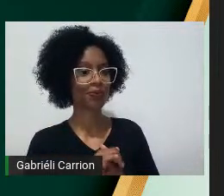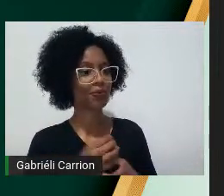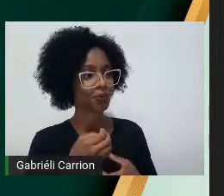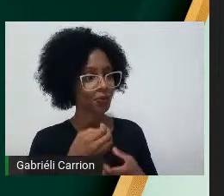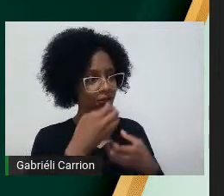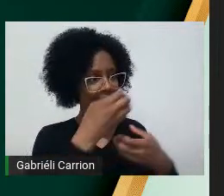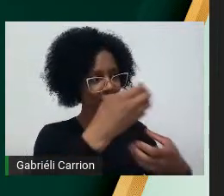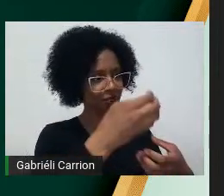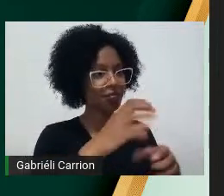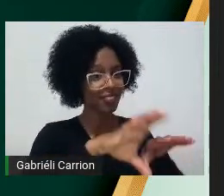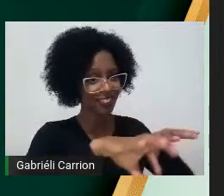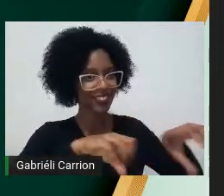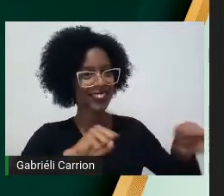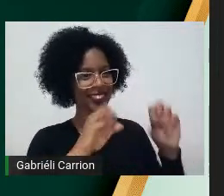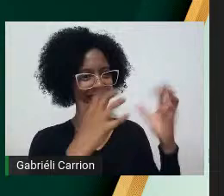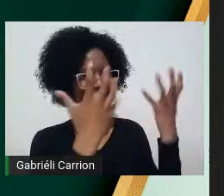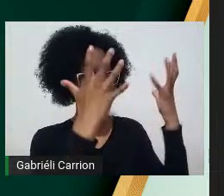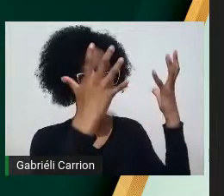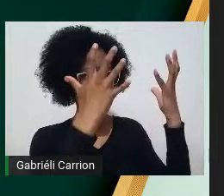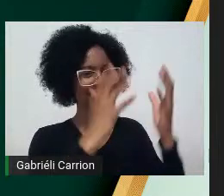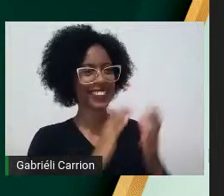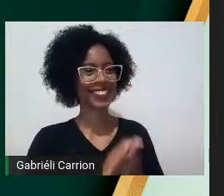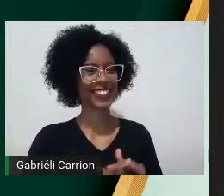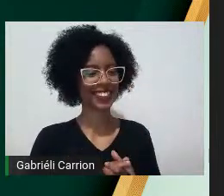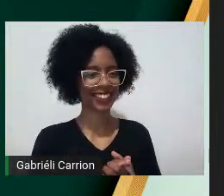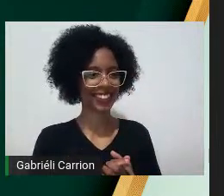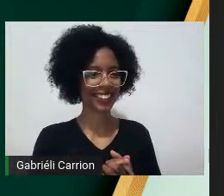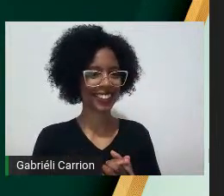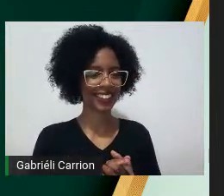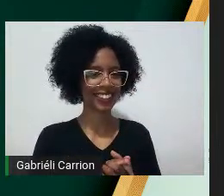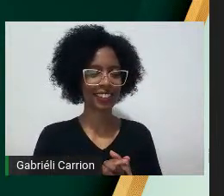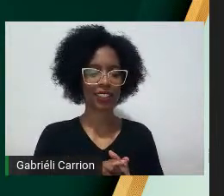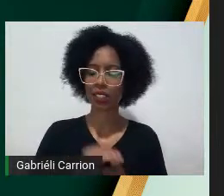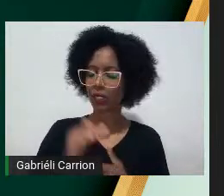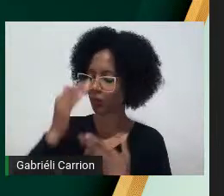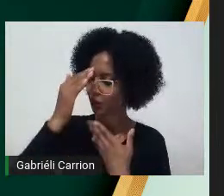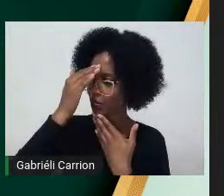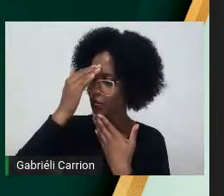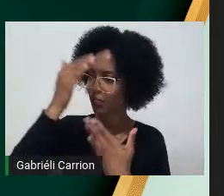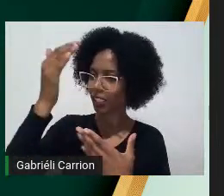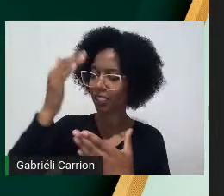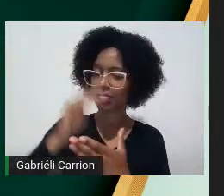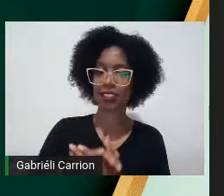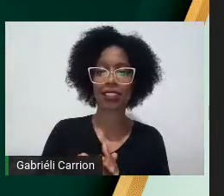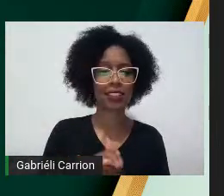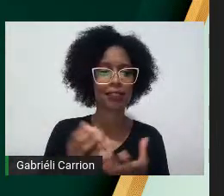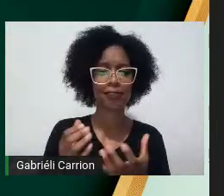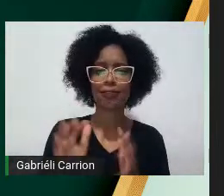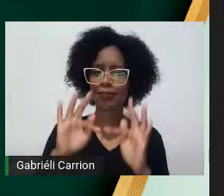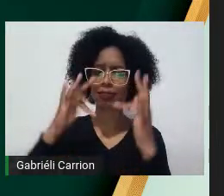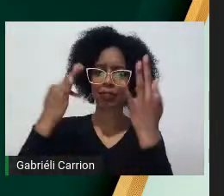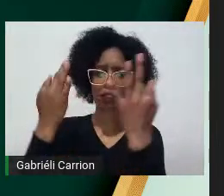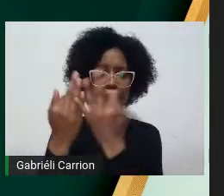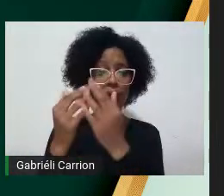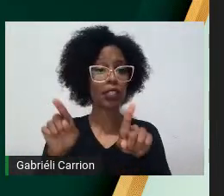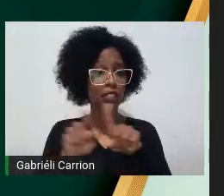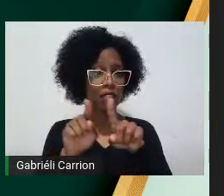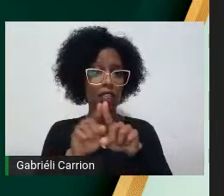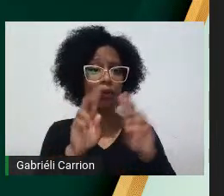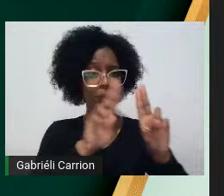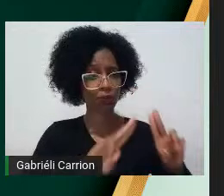Lopes. Confira o tio Grau. Parabéns. Muito obrigado. Queria agradecer a toda a minha família e toda a universidade. Muito